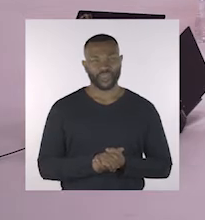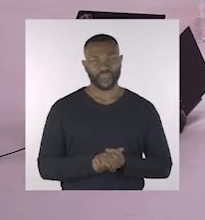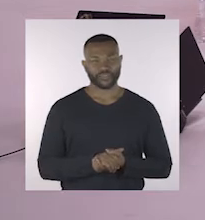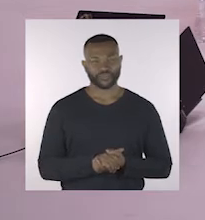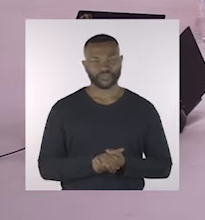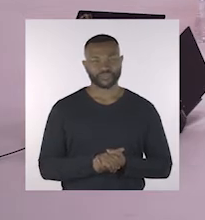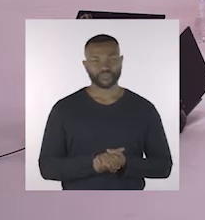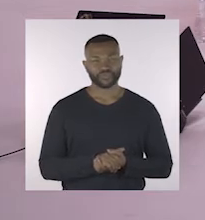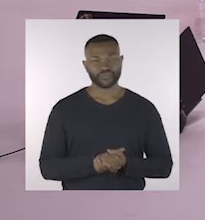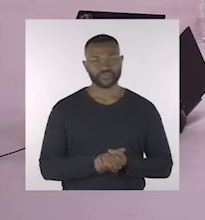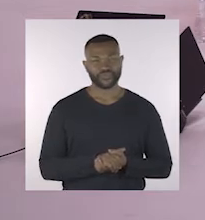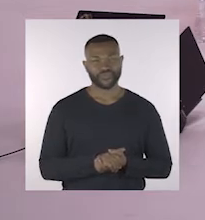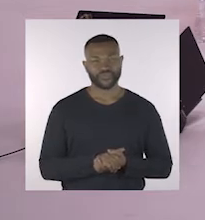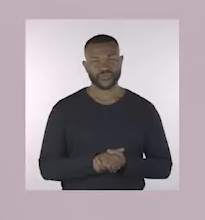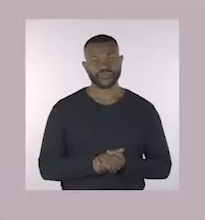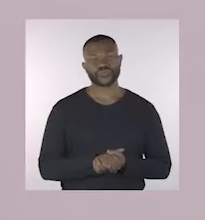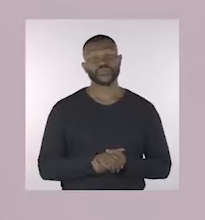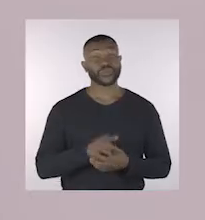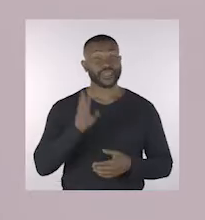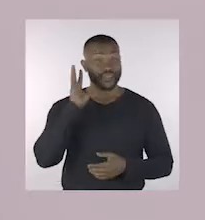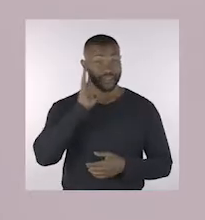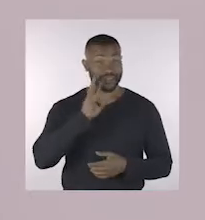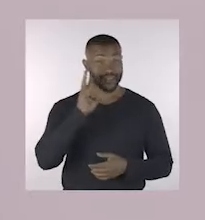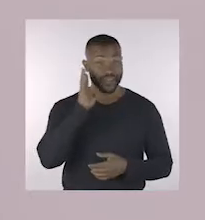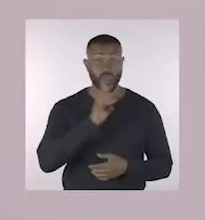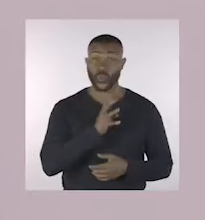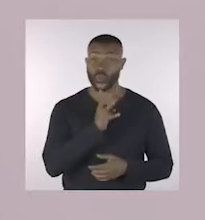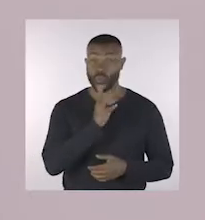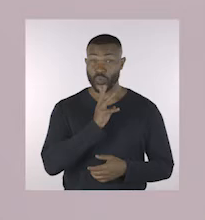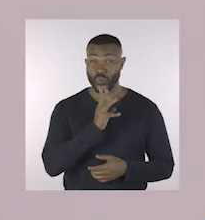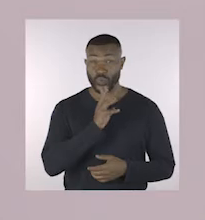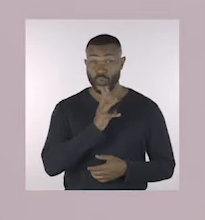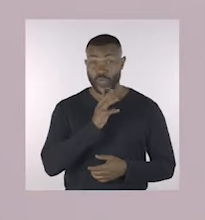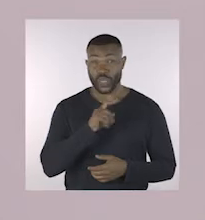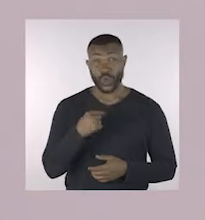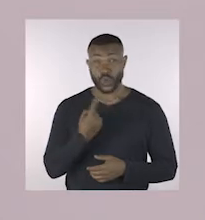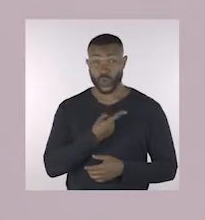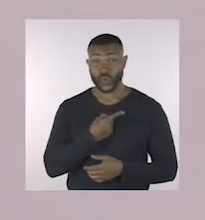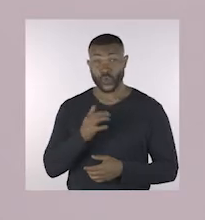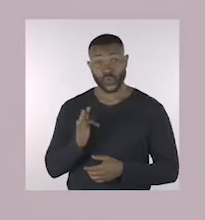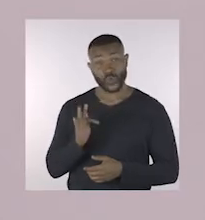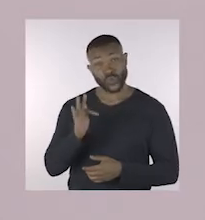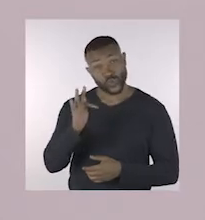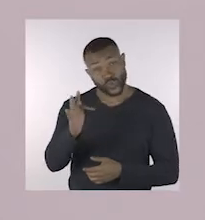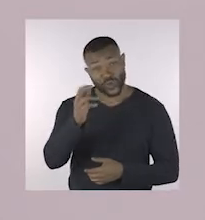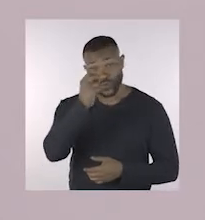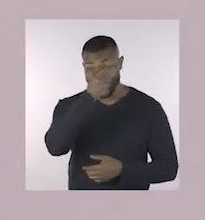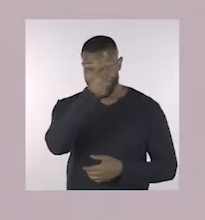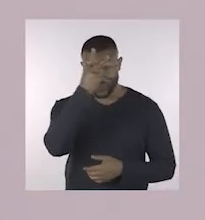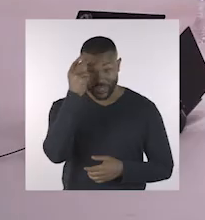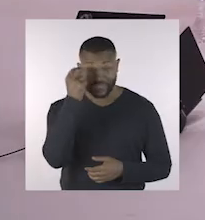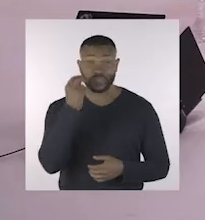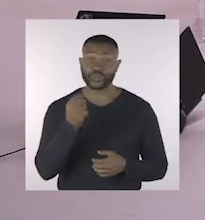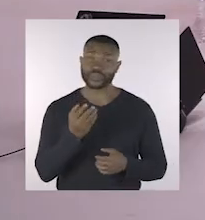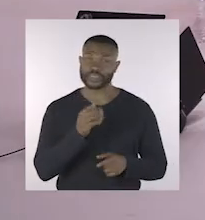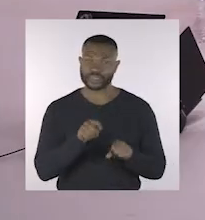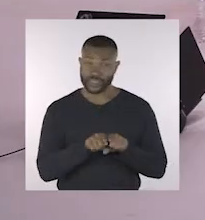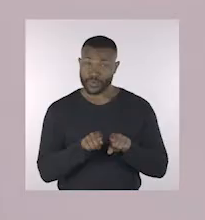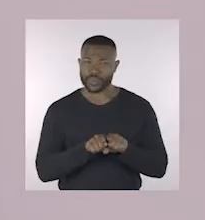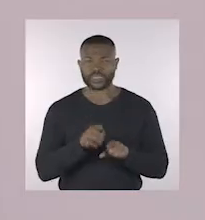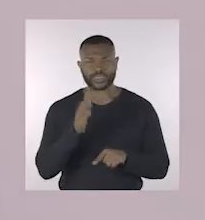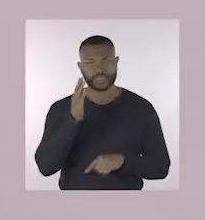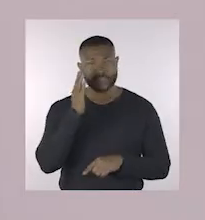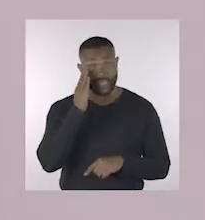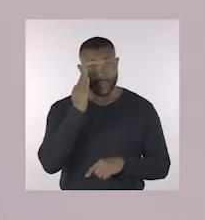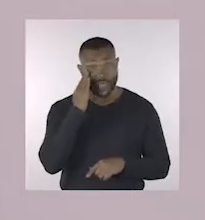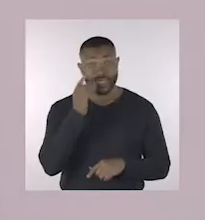do outro muito bacana conhecer o nosso futuro né Prefeito e